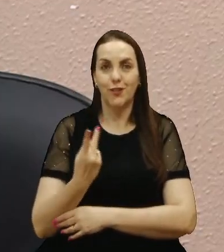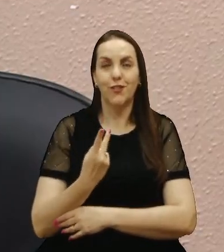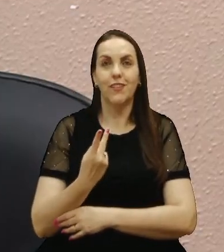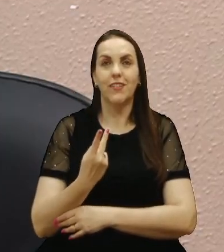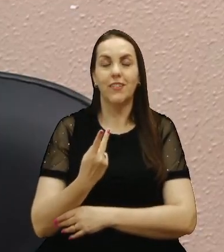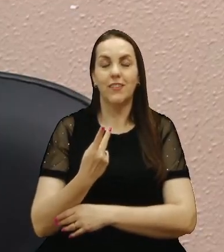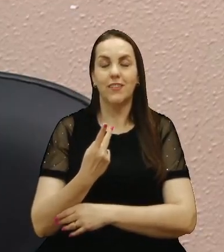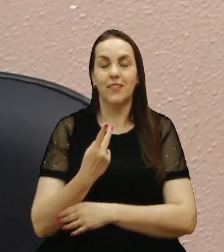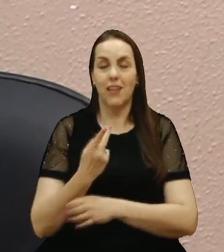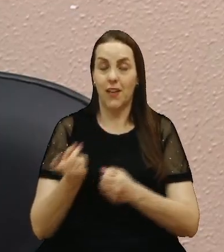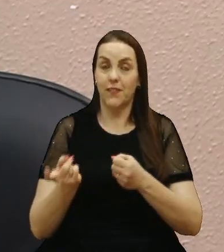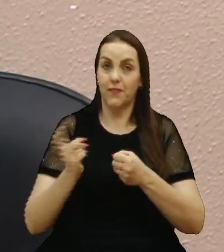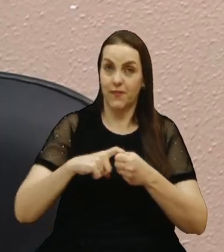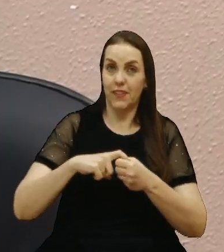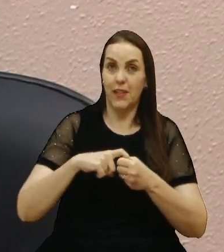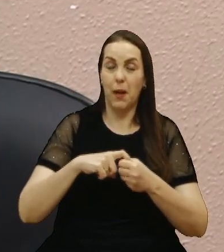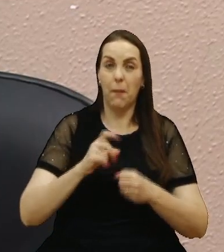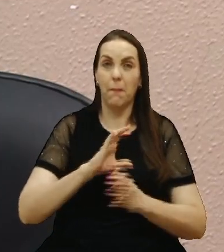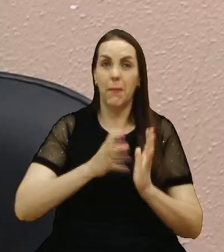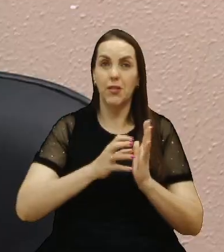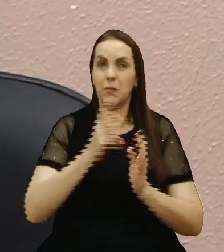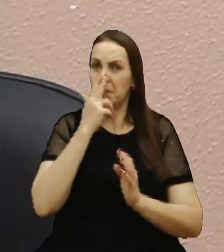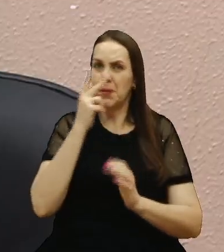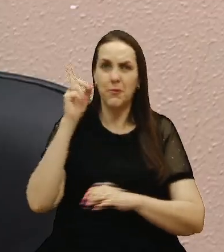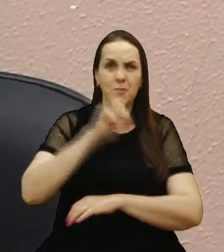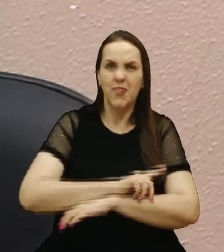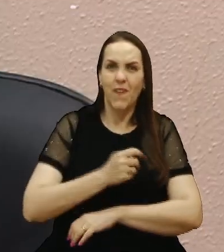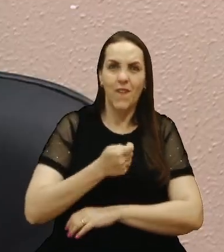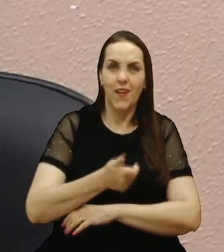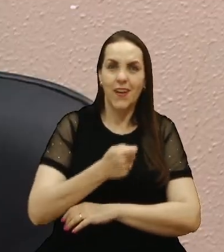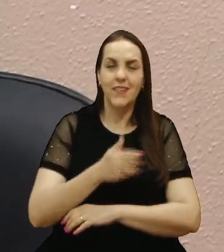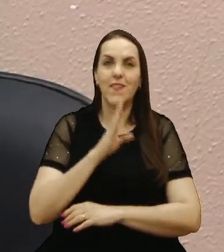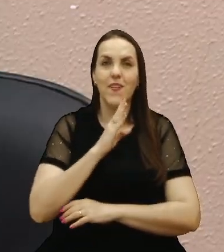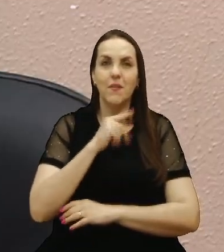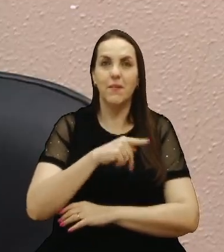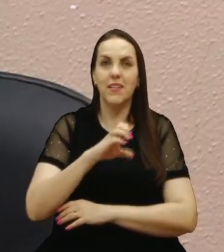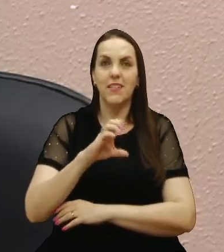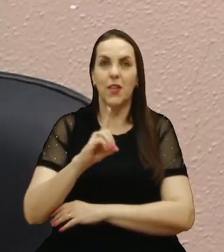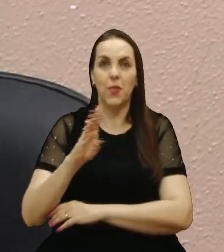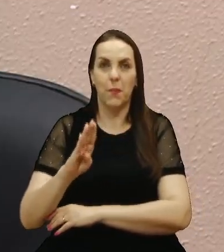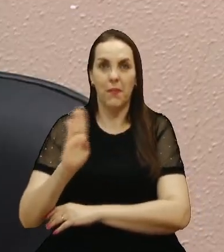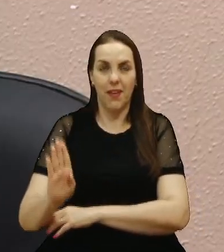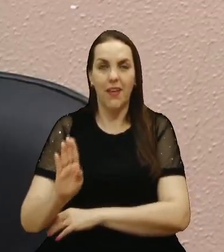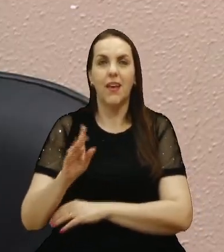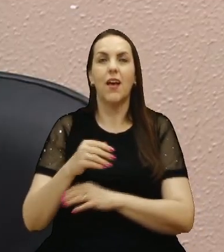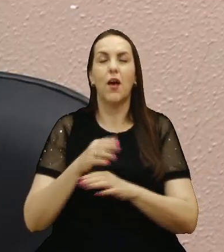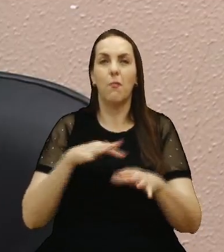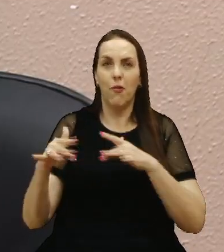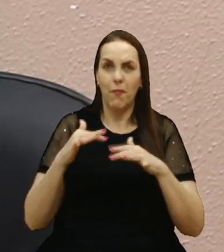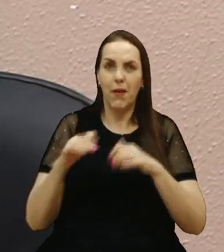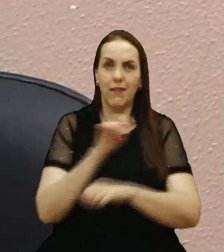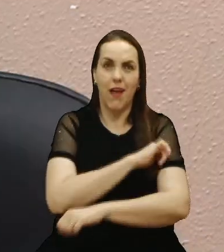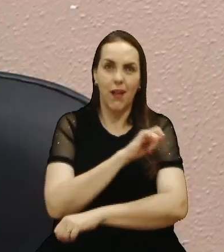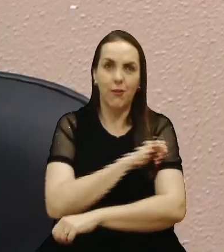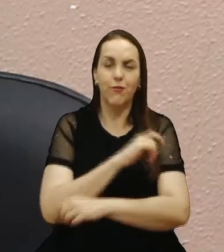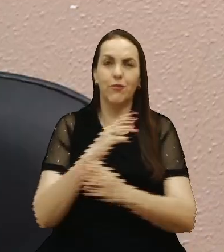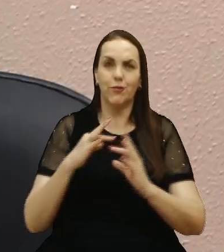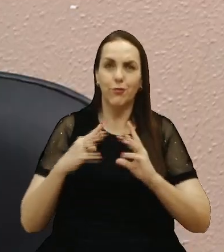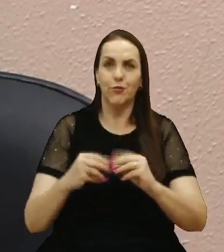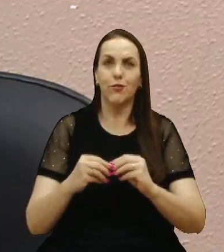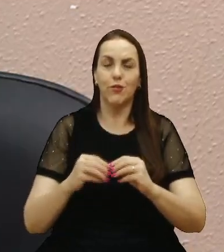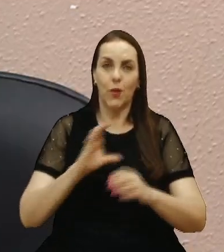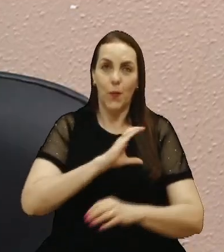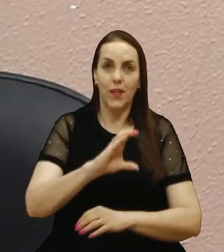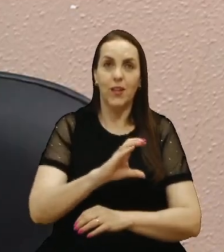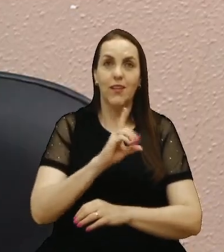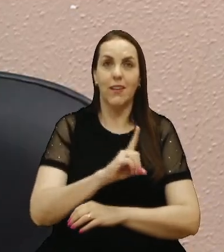filiamos no partido praticamente no mesmo dia, conhecemos o PCdoB, estivemos no movimento secundarista juntos, estivemos de coordenadores do DCE